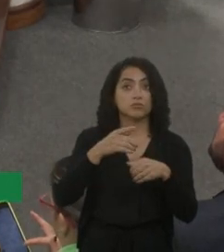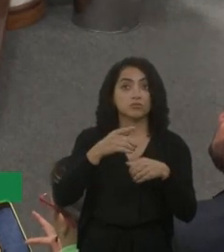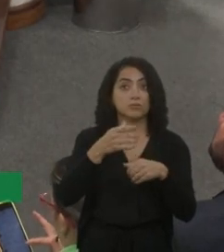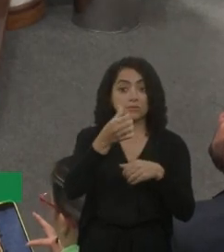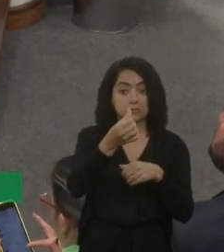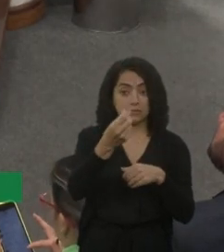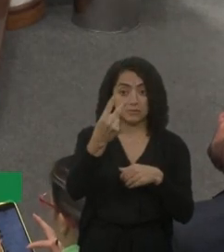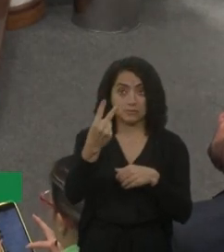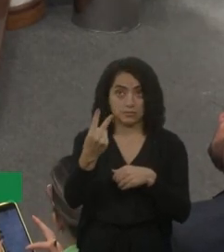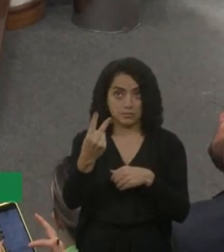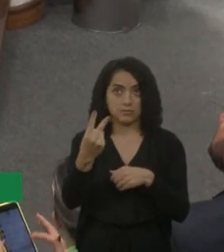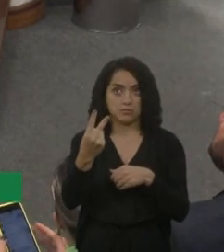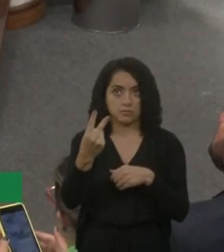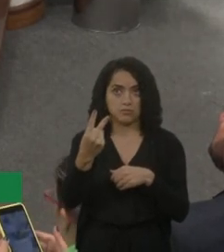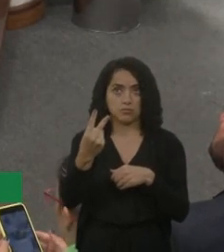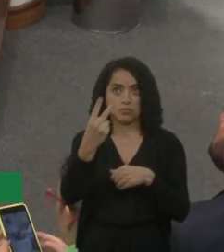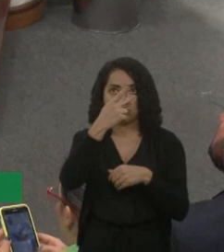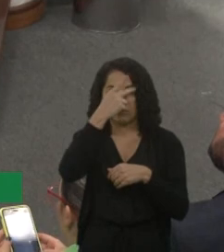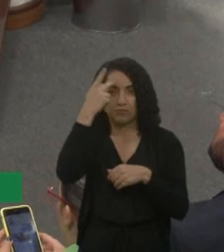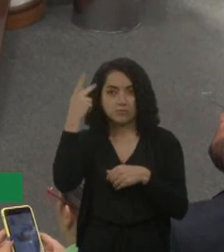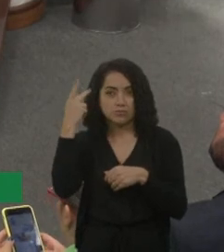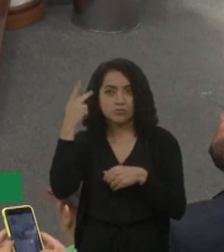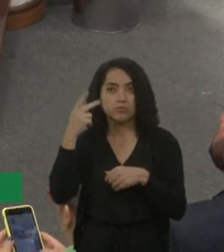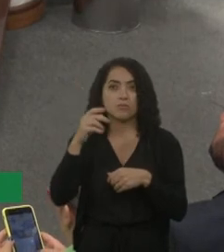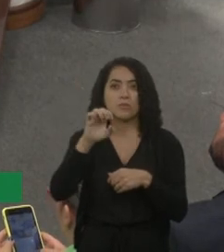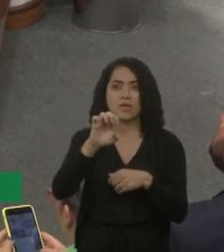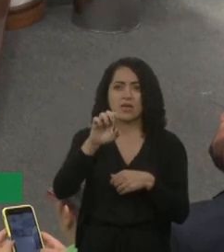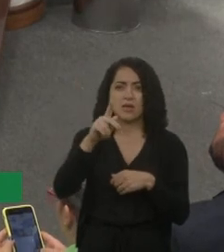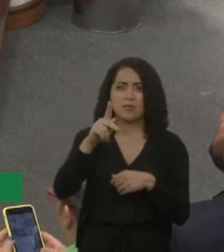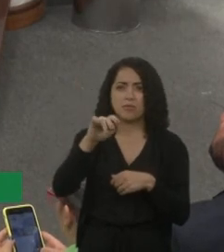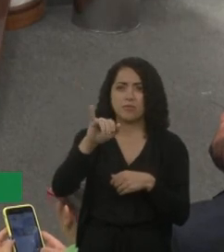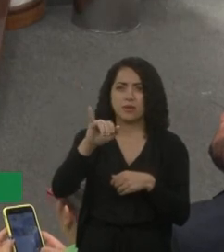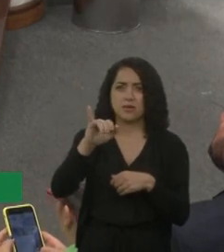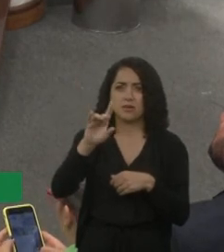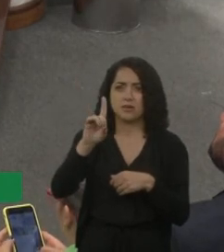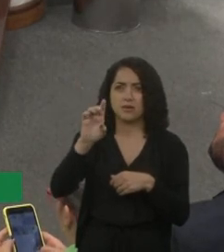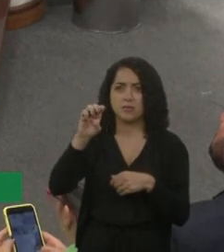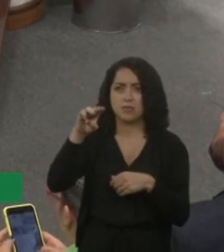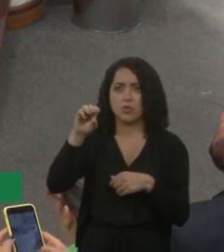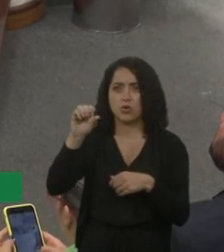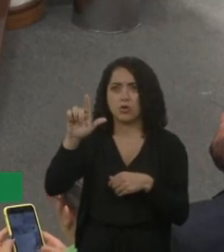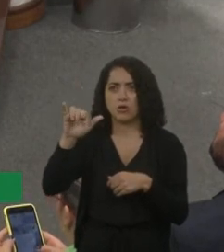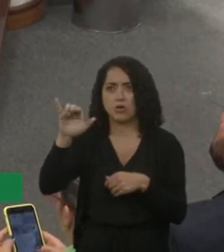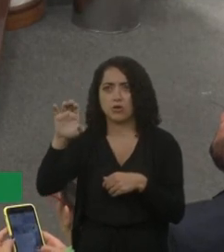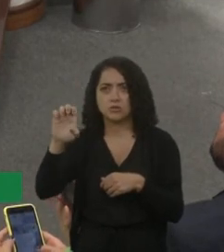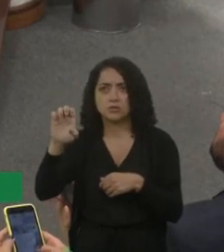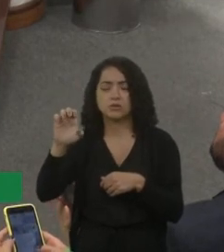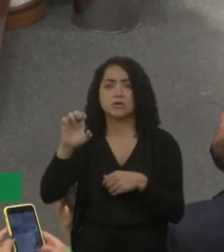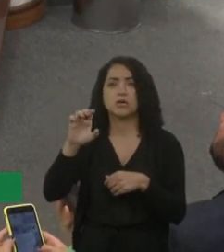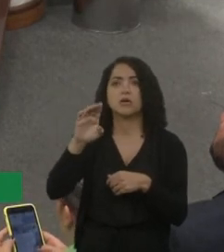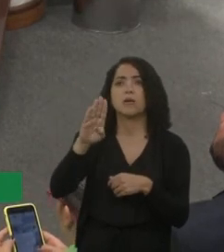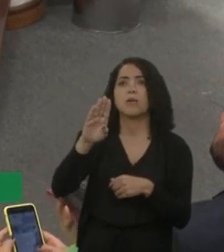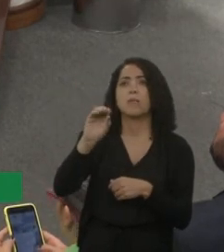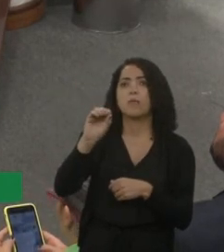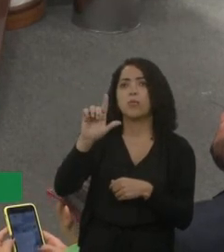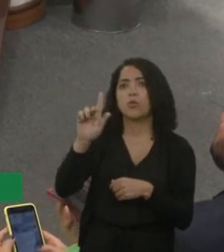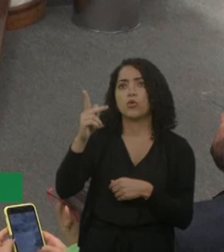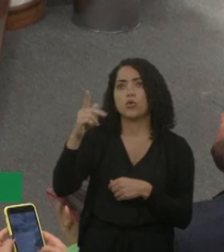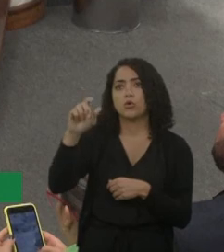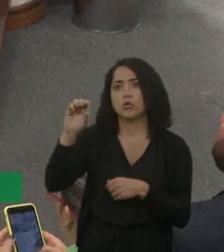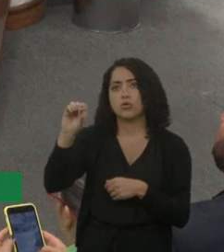de epidermólise bolhosa e mais alguns pacientes de ictiose. E hoje eles só conseguem